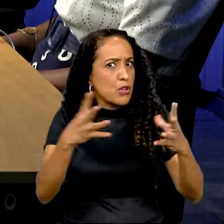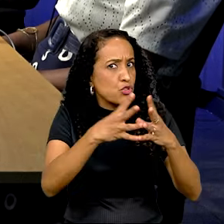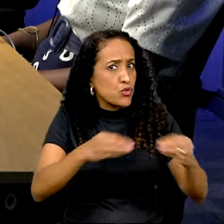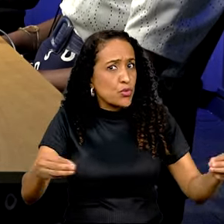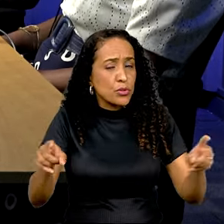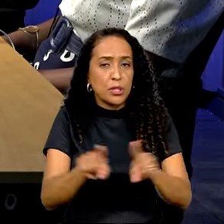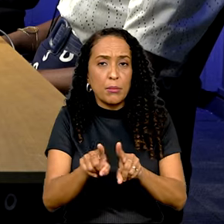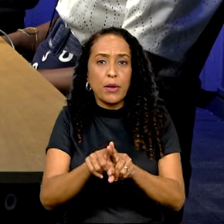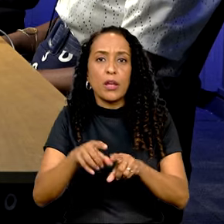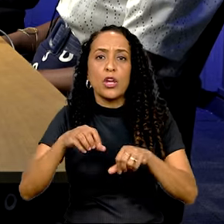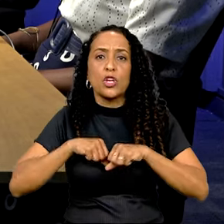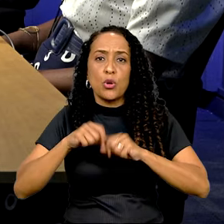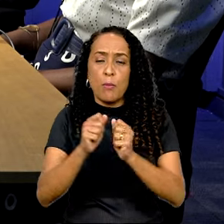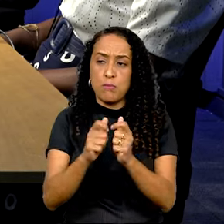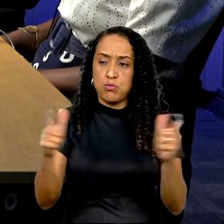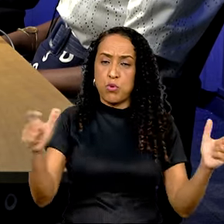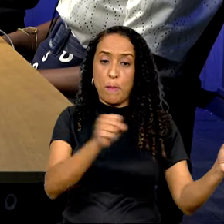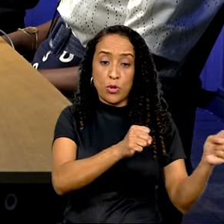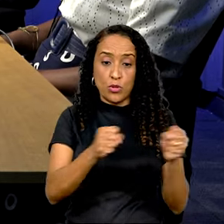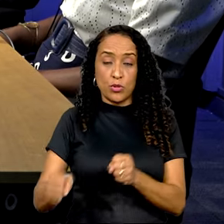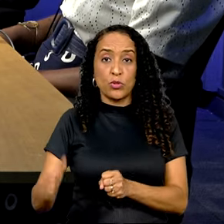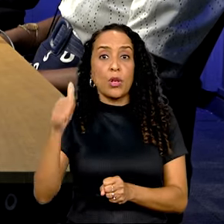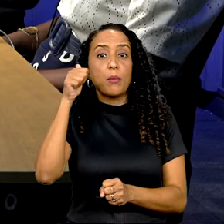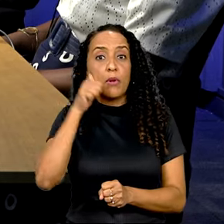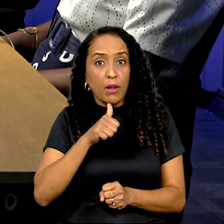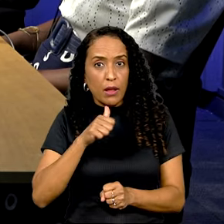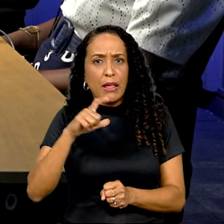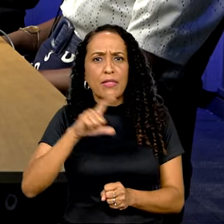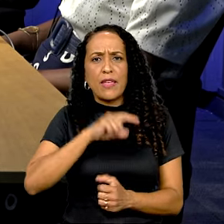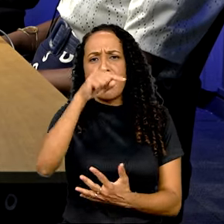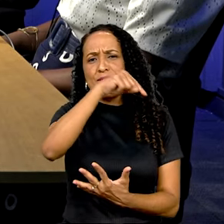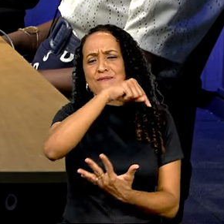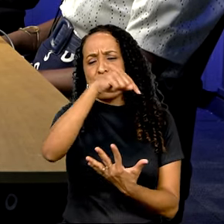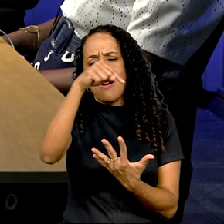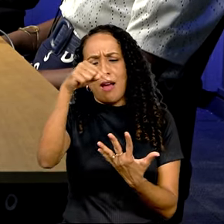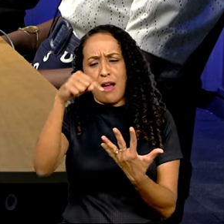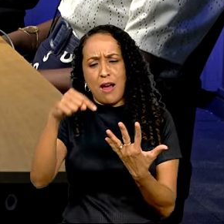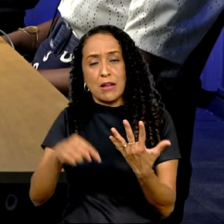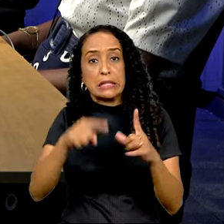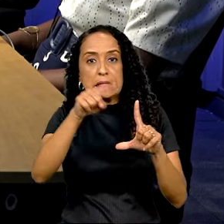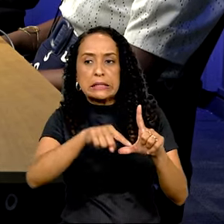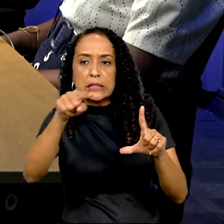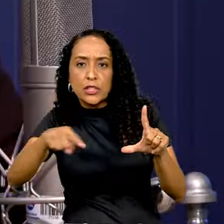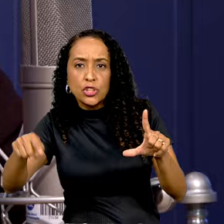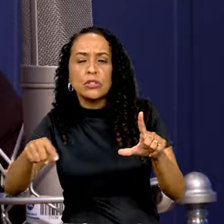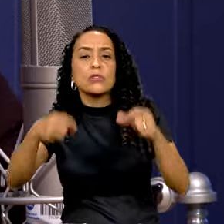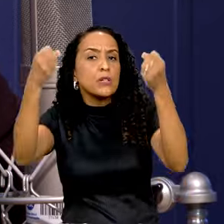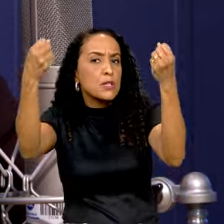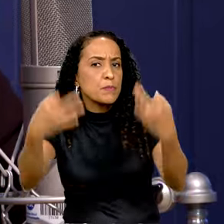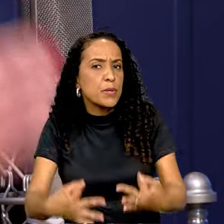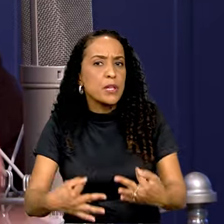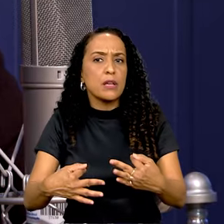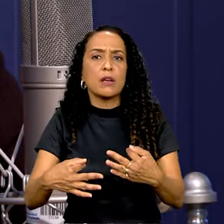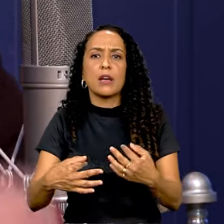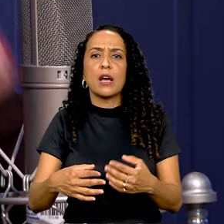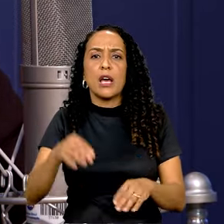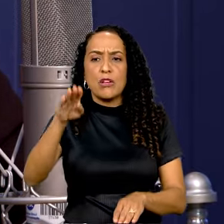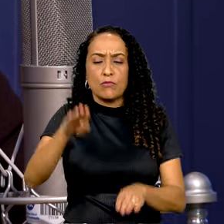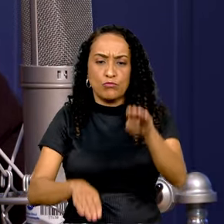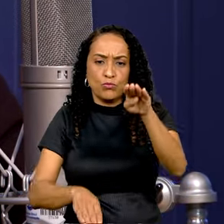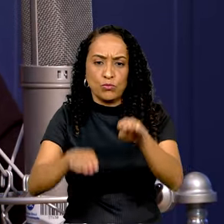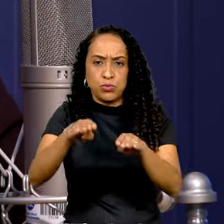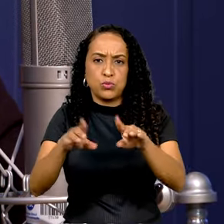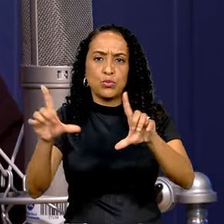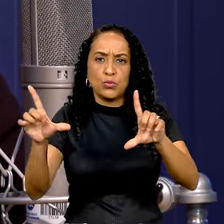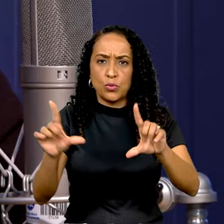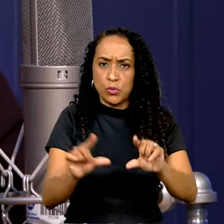tenho eu tô aumentando o empoderamento das mulheres e a gente tem um um monte de estatísticas que fala com a diminuição de diferença